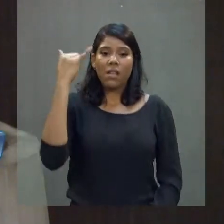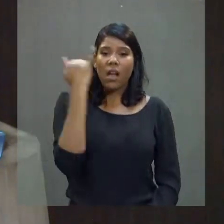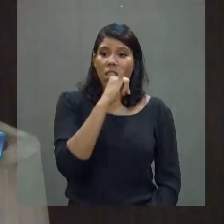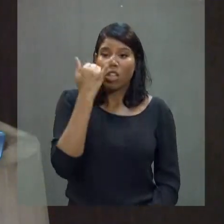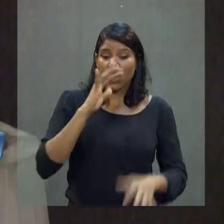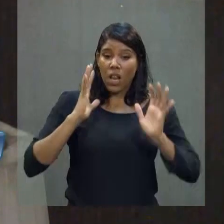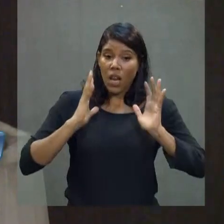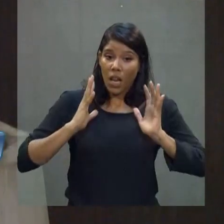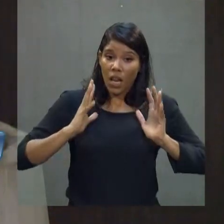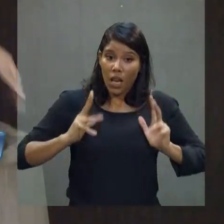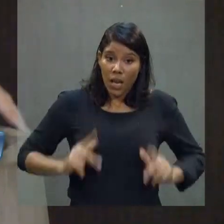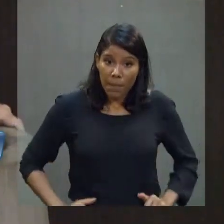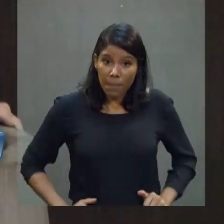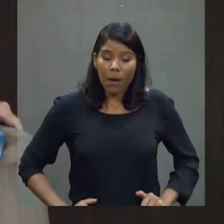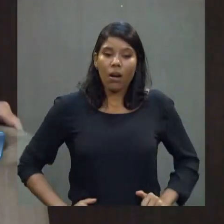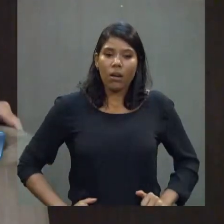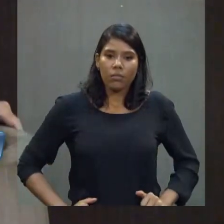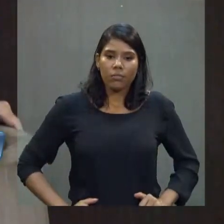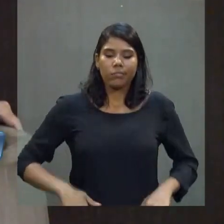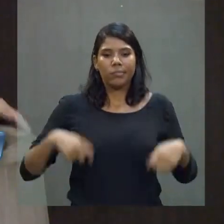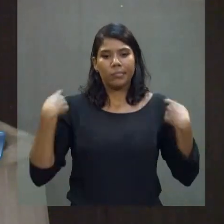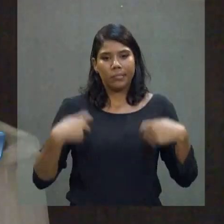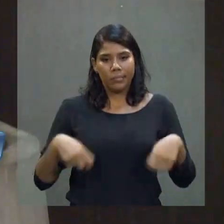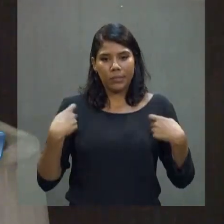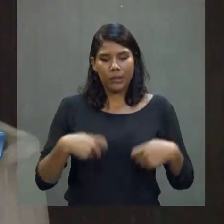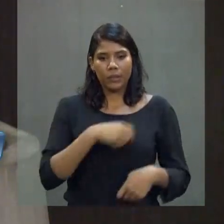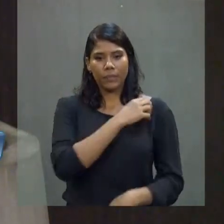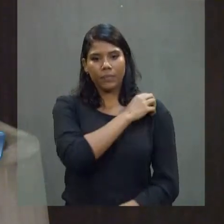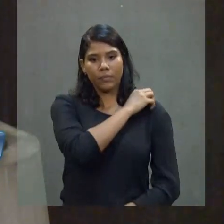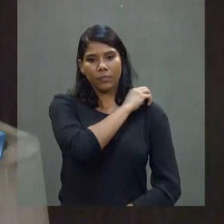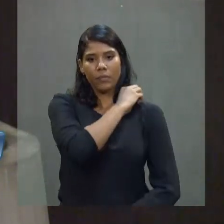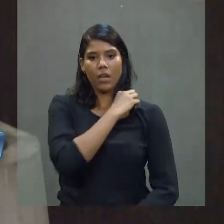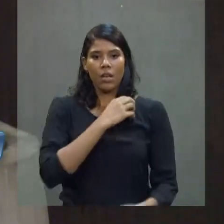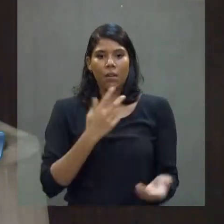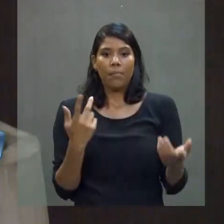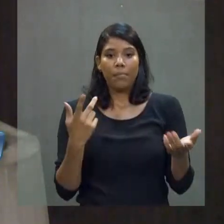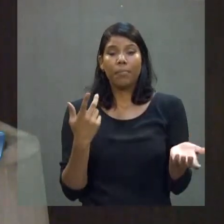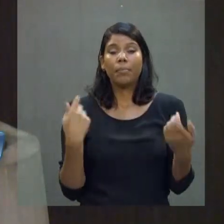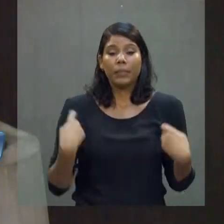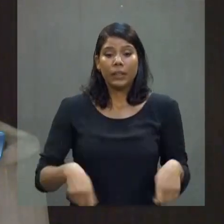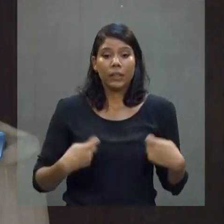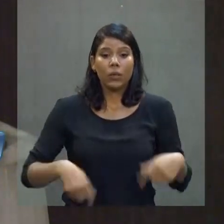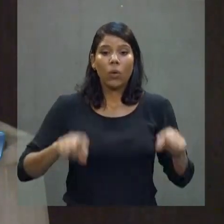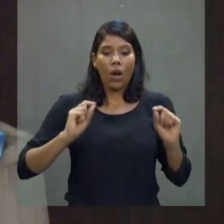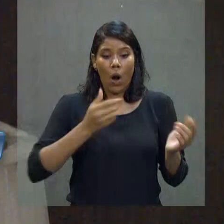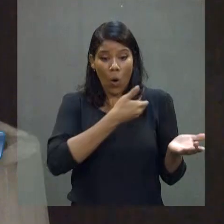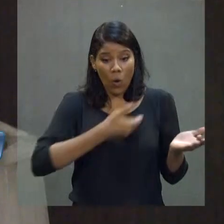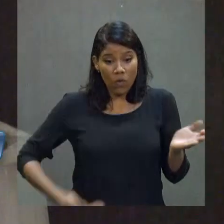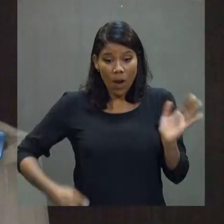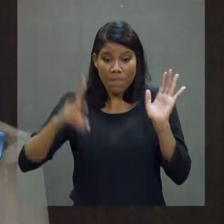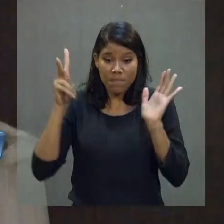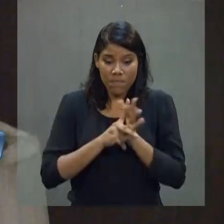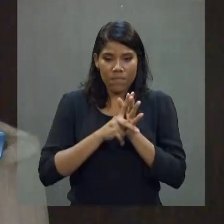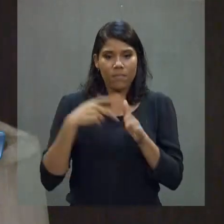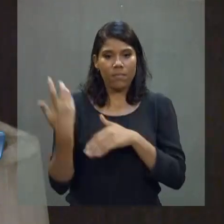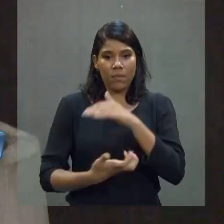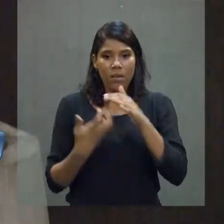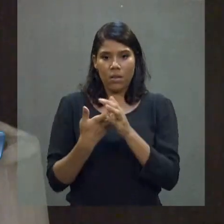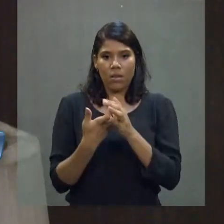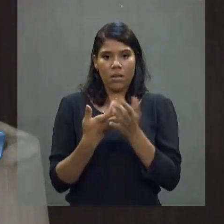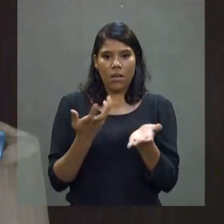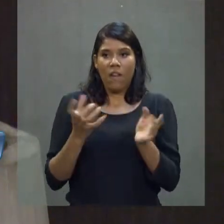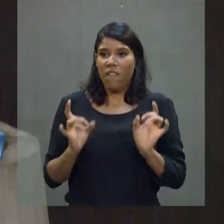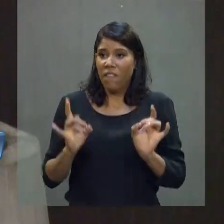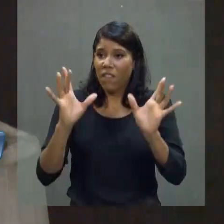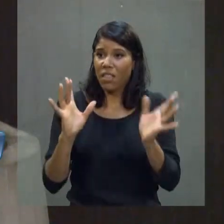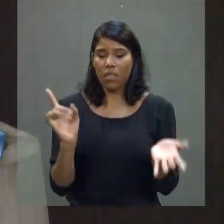pensar a energia renovável. Para isso, a gente não pode estar refém do capital estrangeiro, do